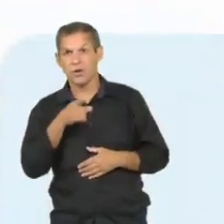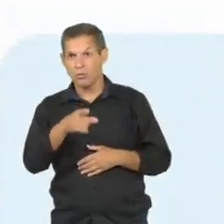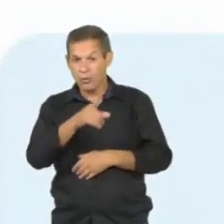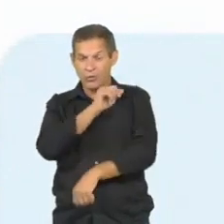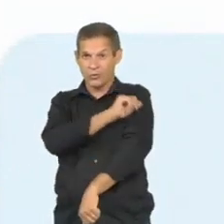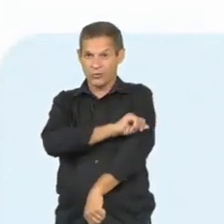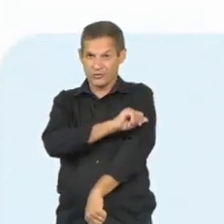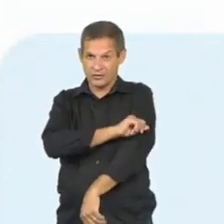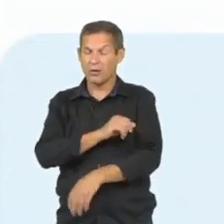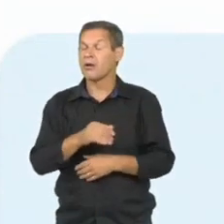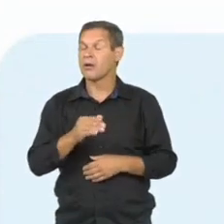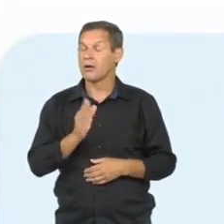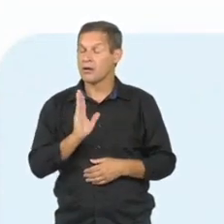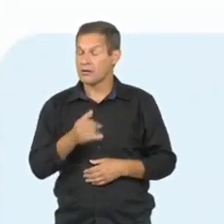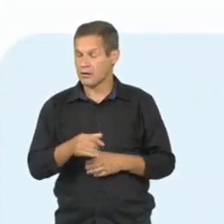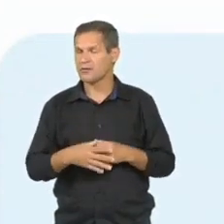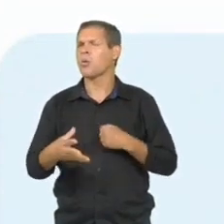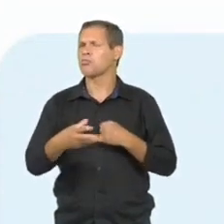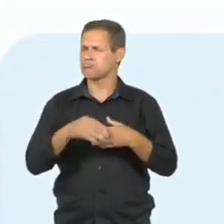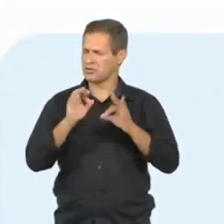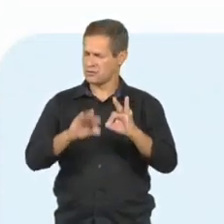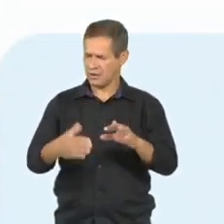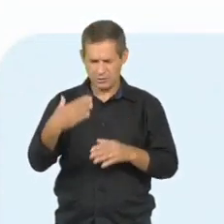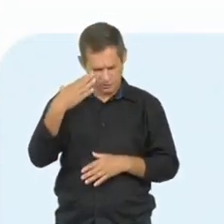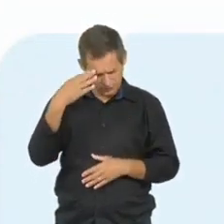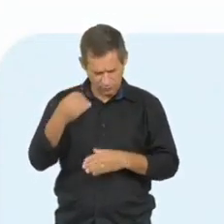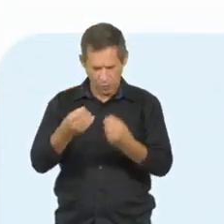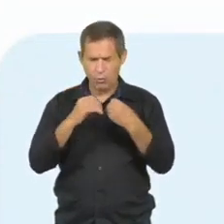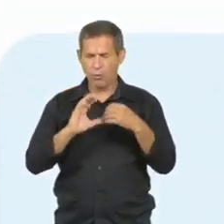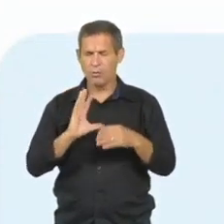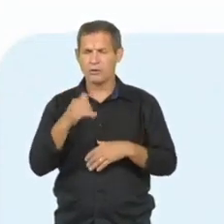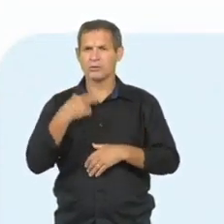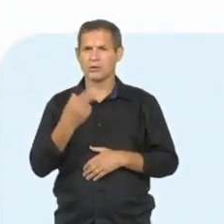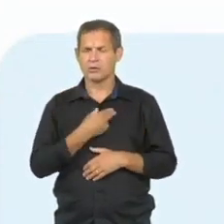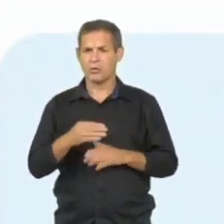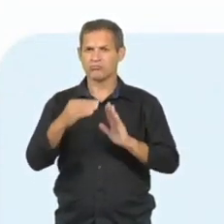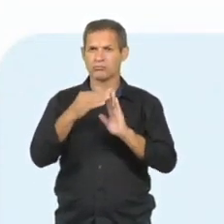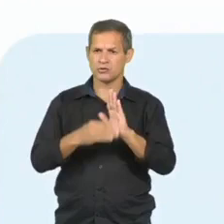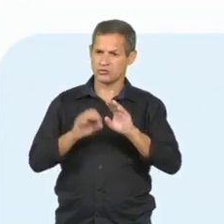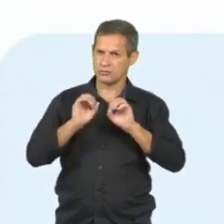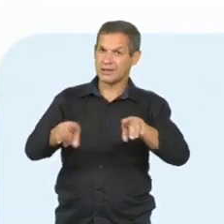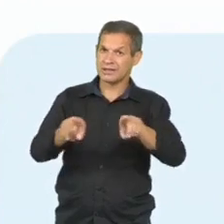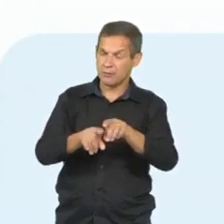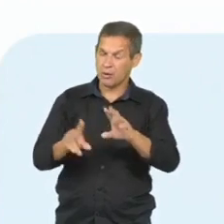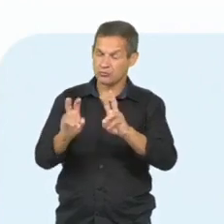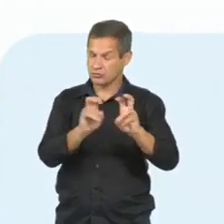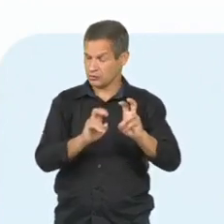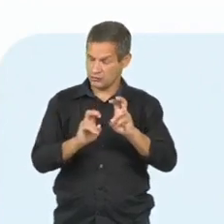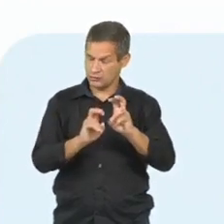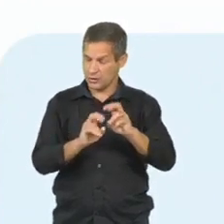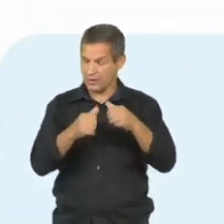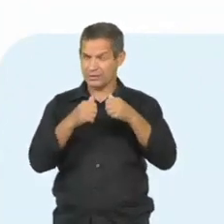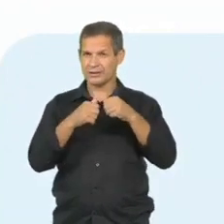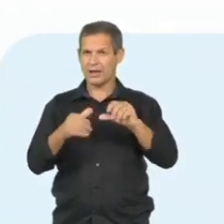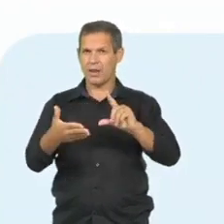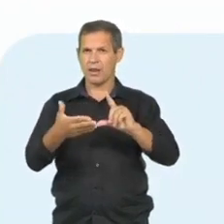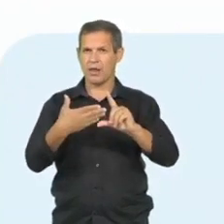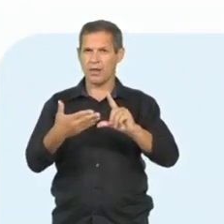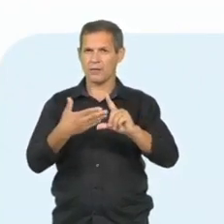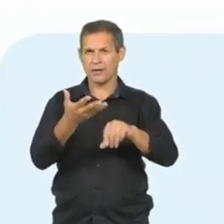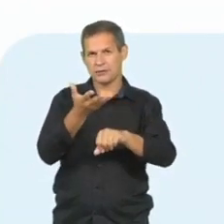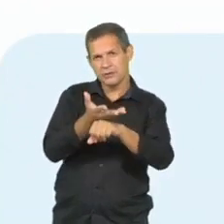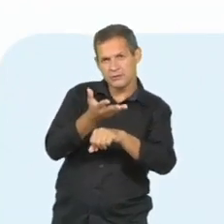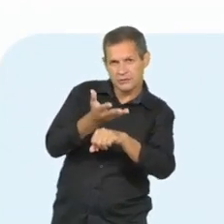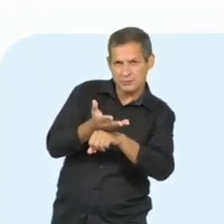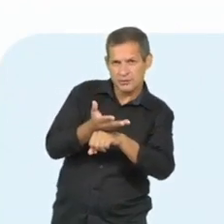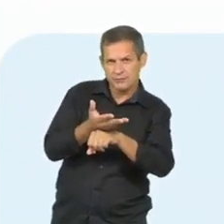Você já está craque em saber como funciona o nosso método de ensino, sabe que os conteúdos desta